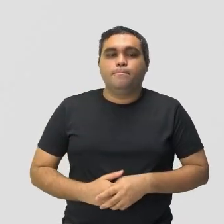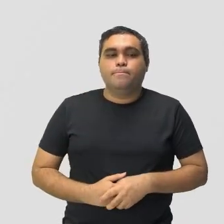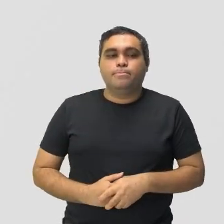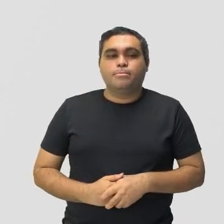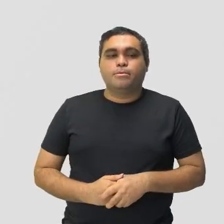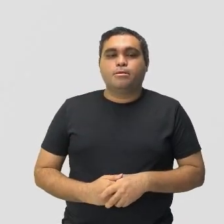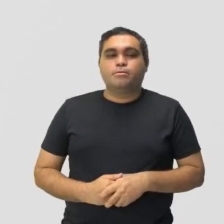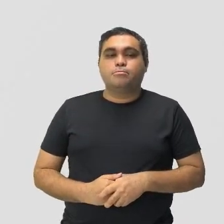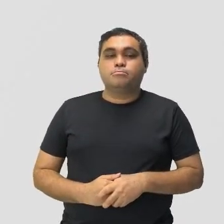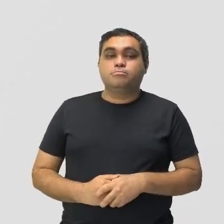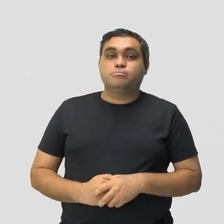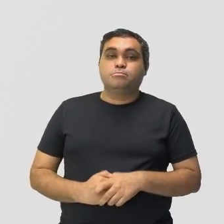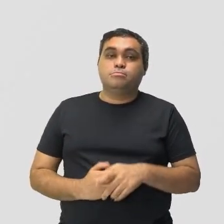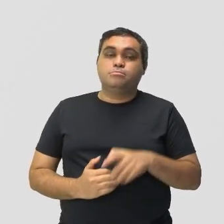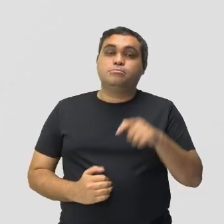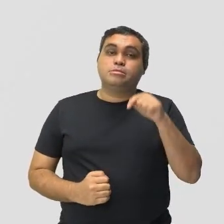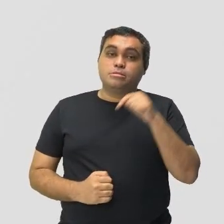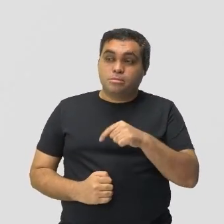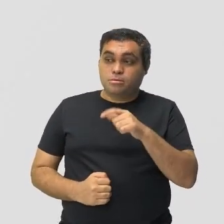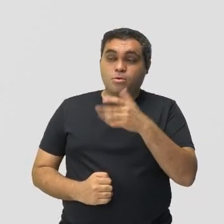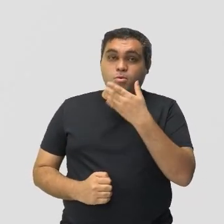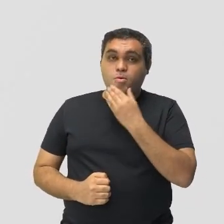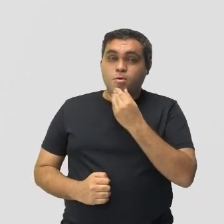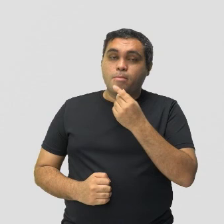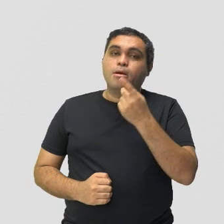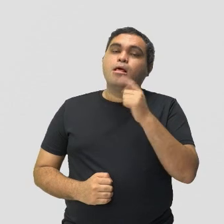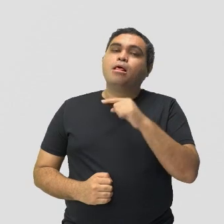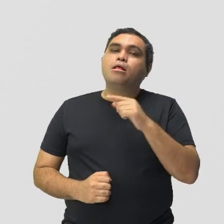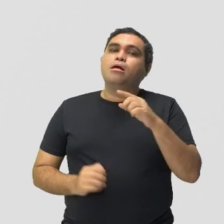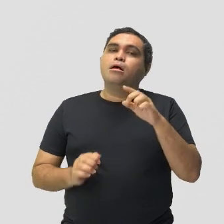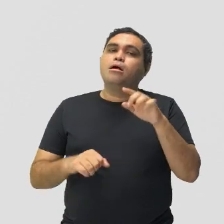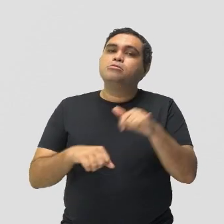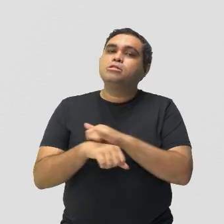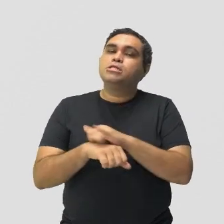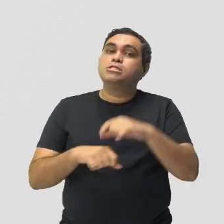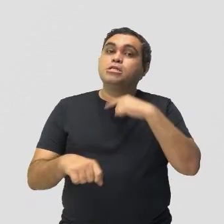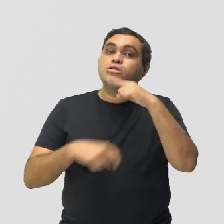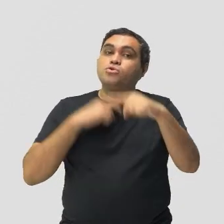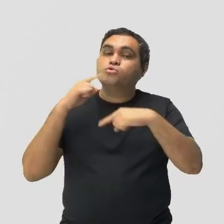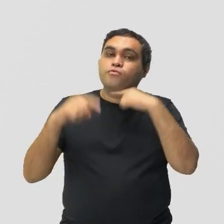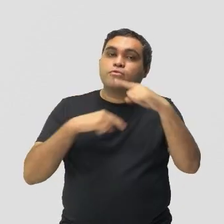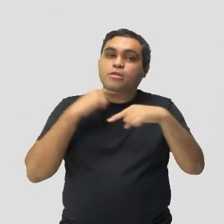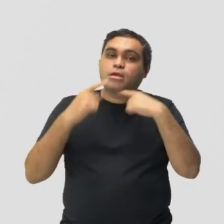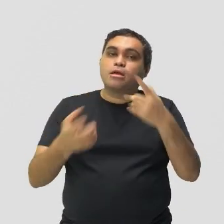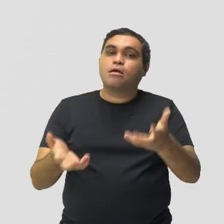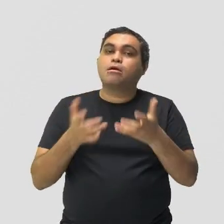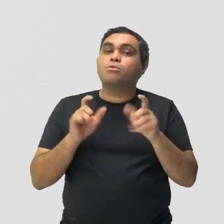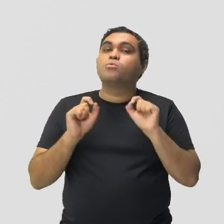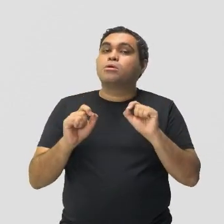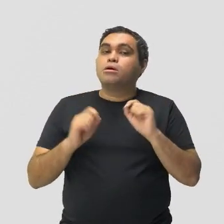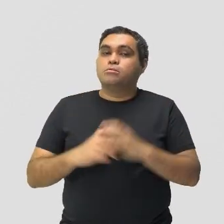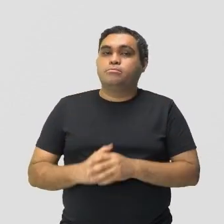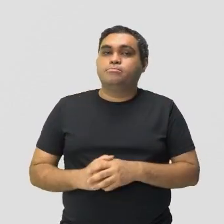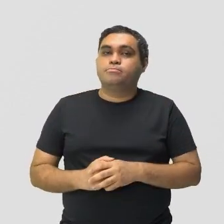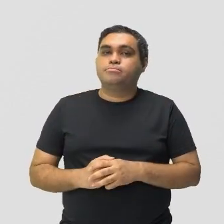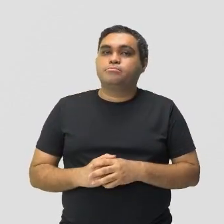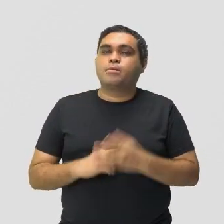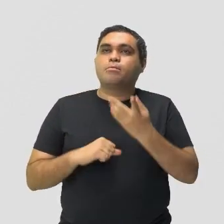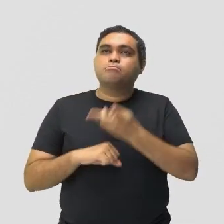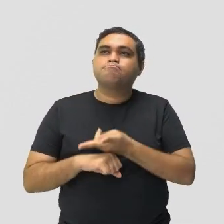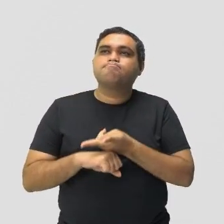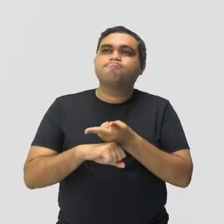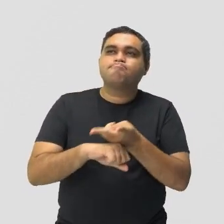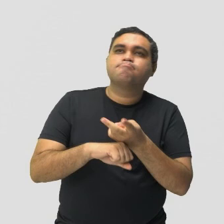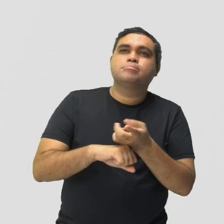O René Descartes usa o método da dúvida porque ele queria o quê? Ele queria buscar uma prova da existência